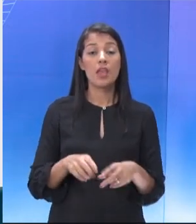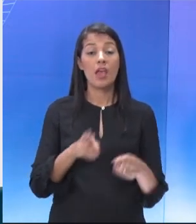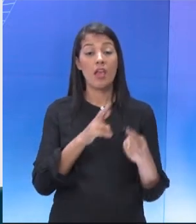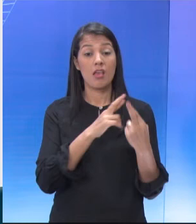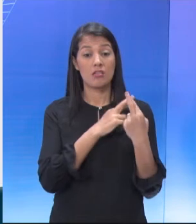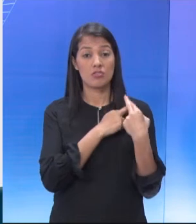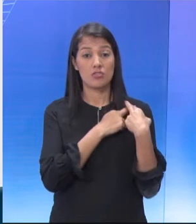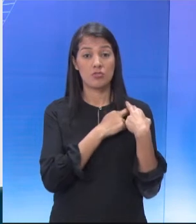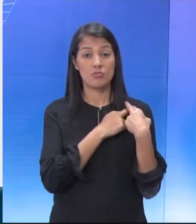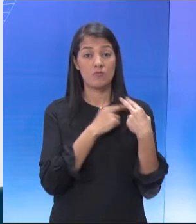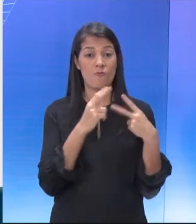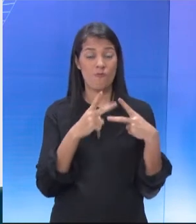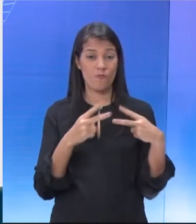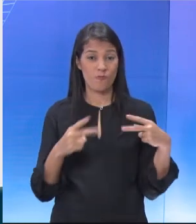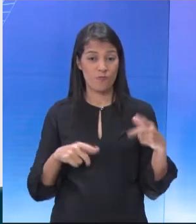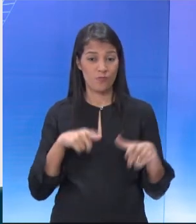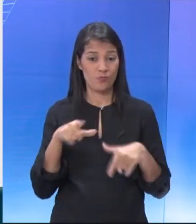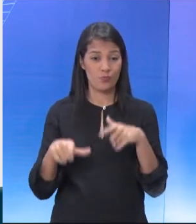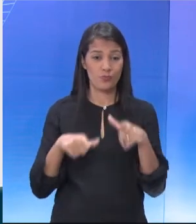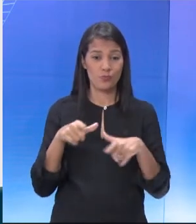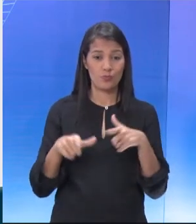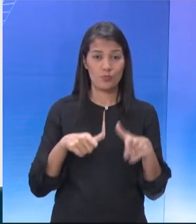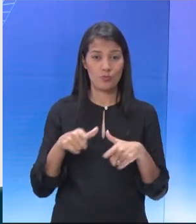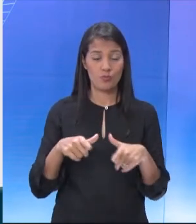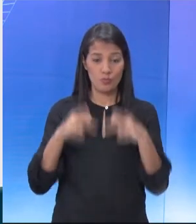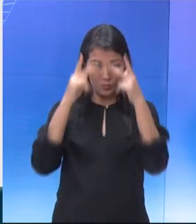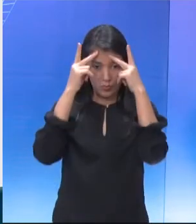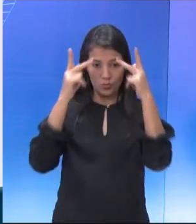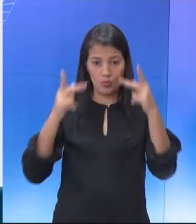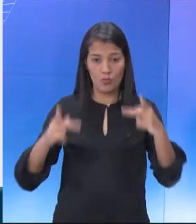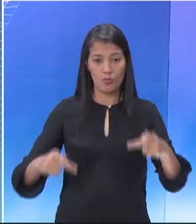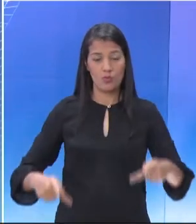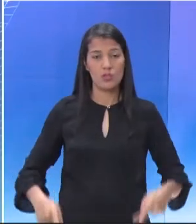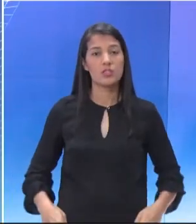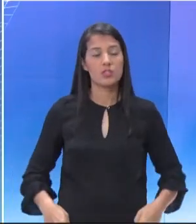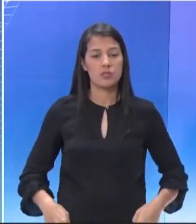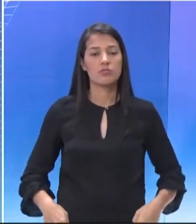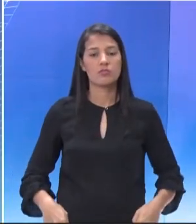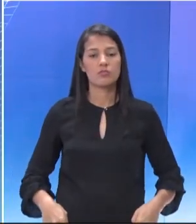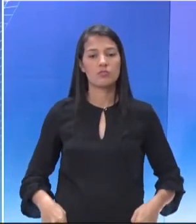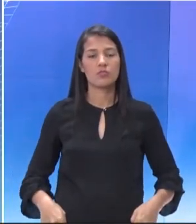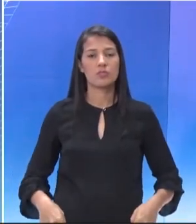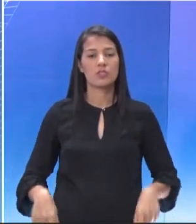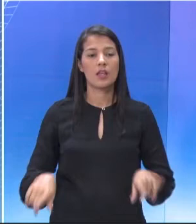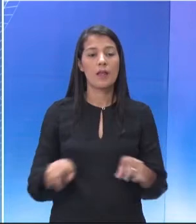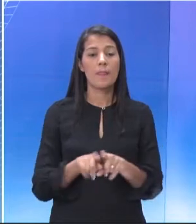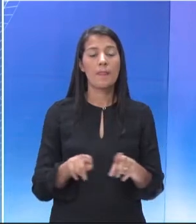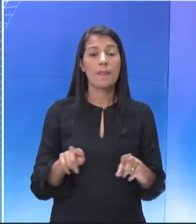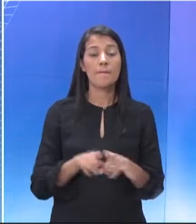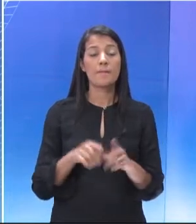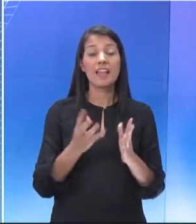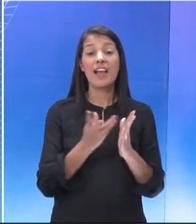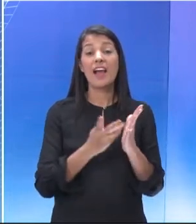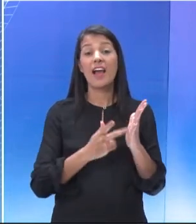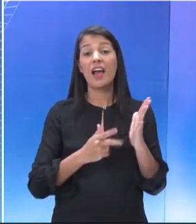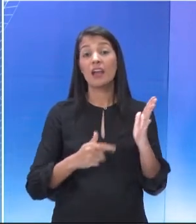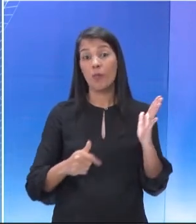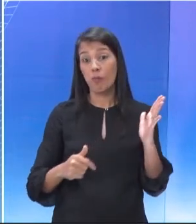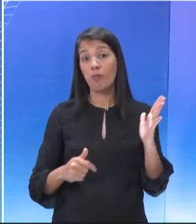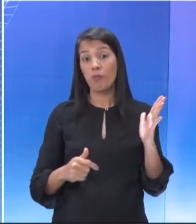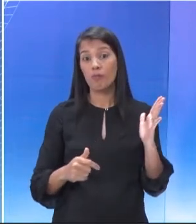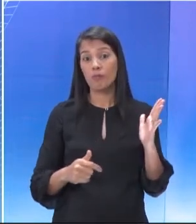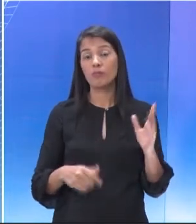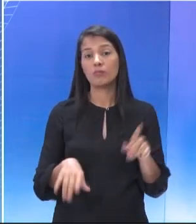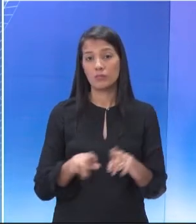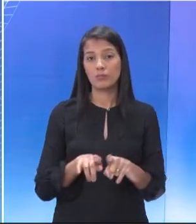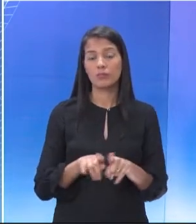características sexuais. Os esteroides, eles são produzidos aí no